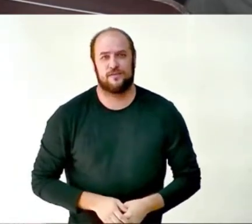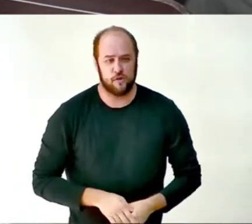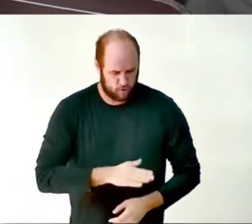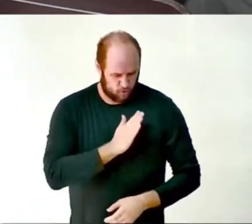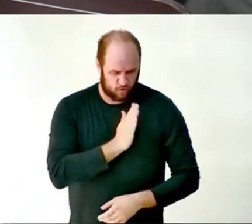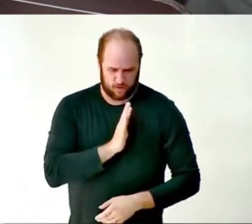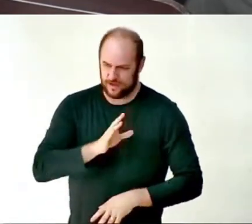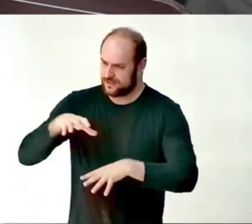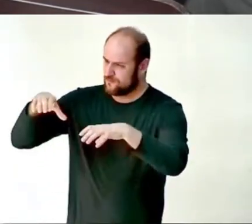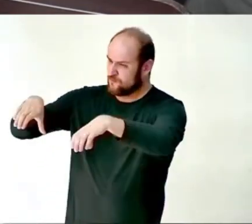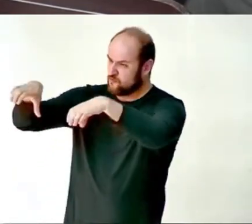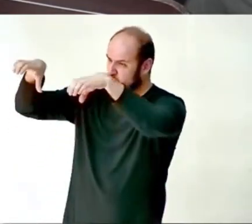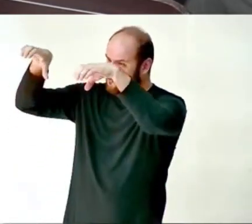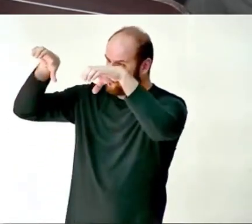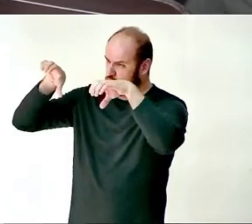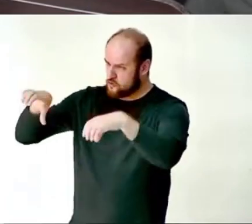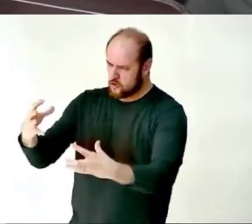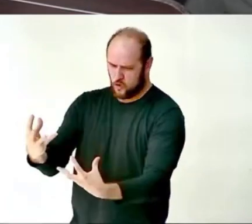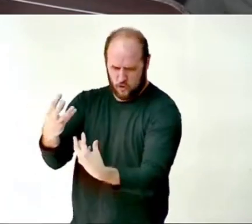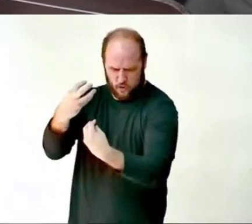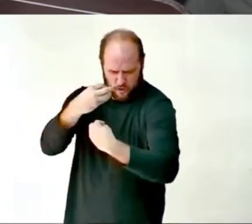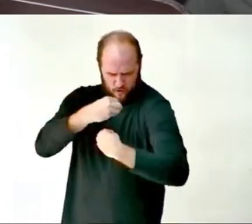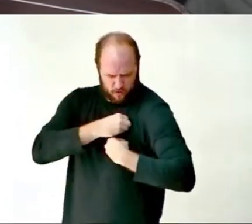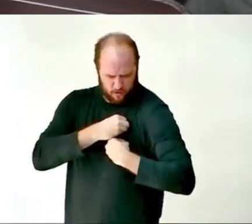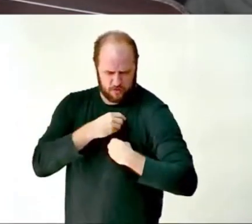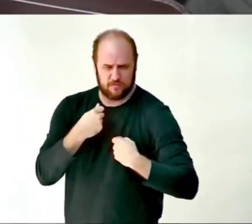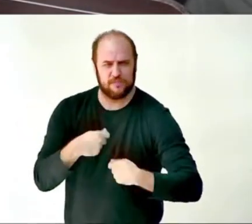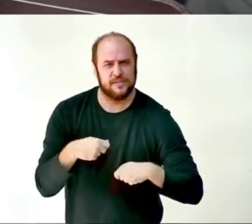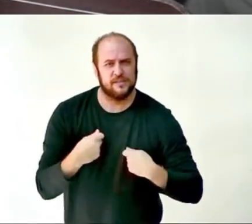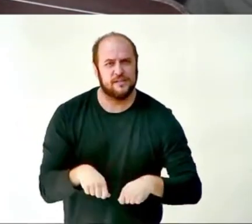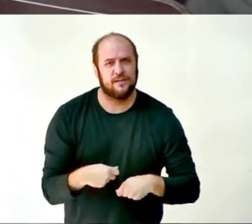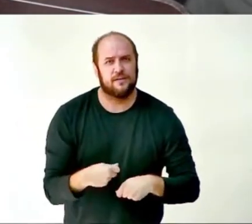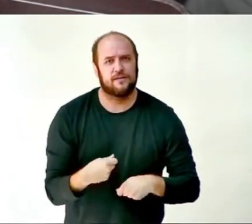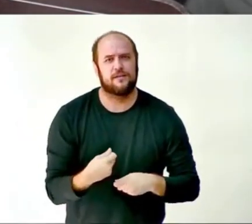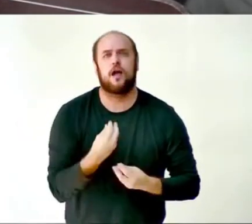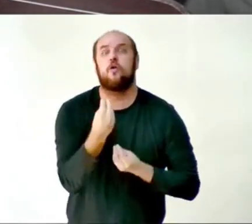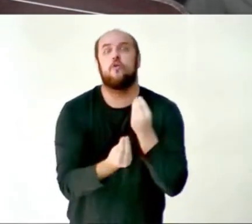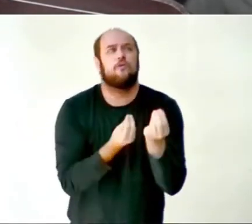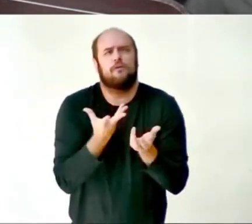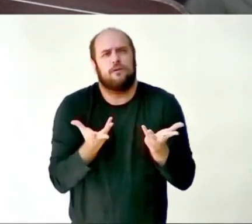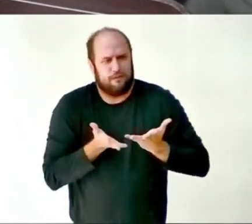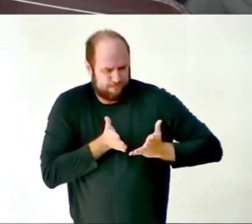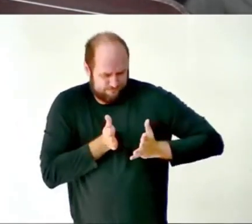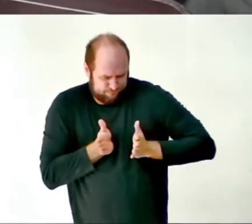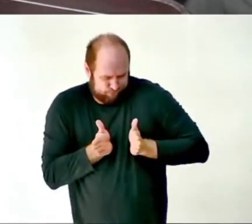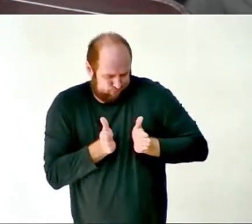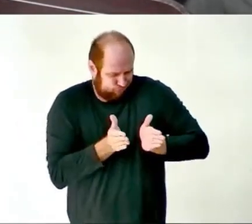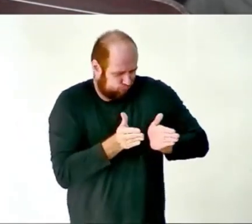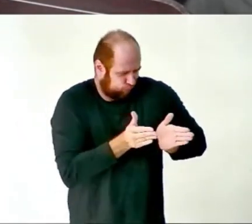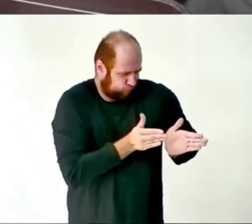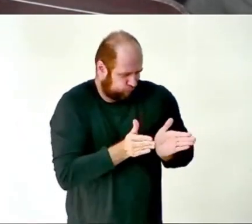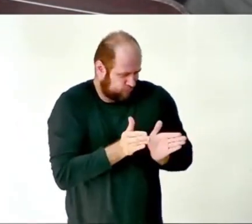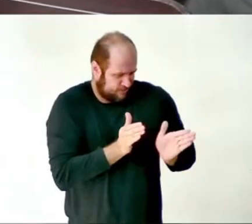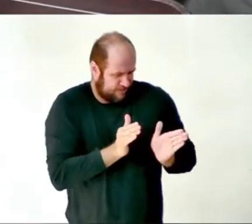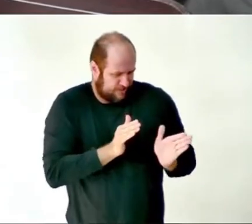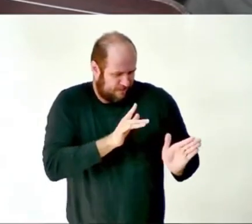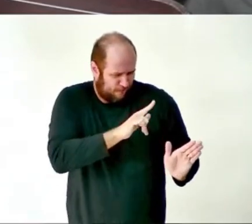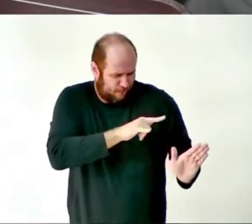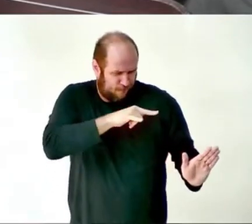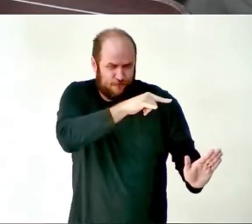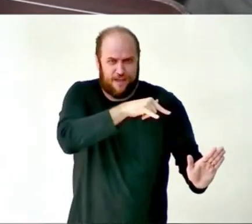Senhor Jesus Cristo reina. Como pode esse coração ser arrastado por paixões infames muitas